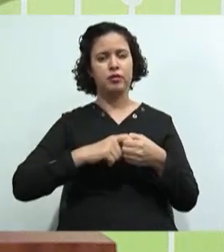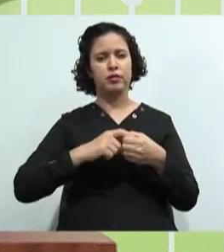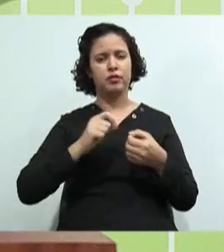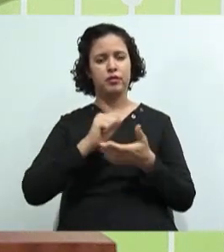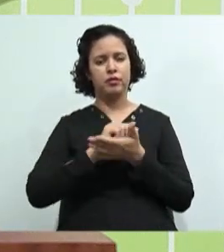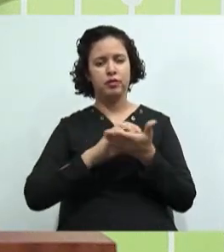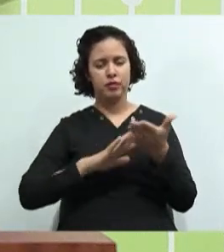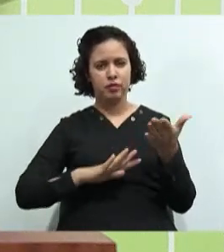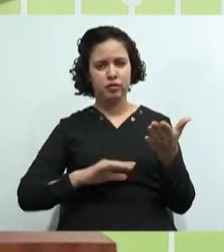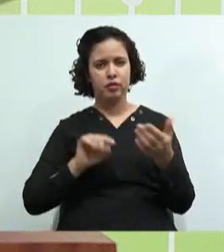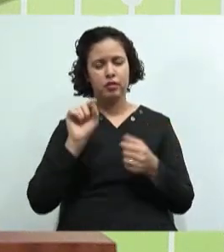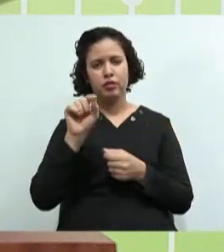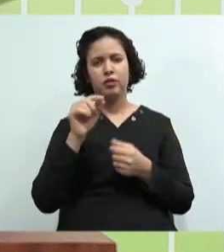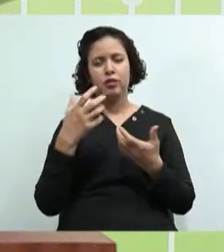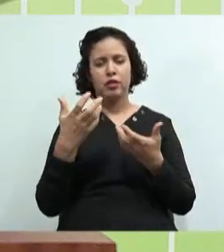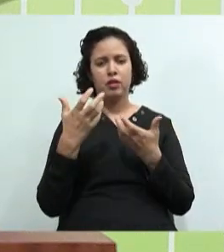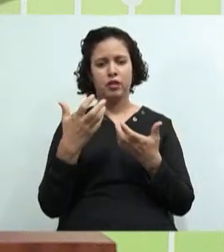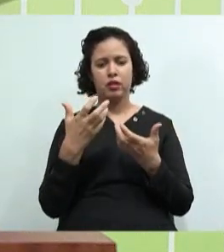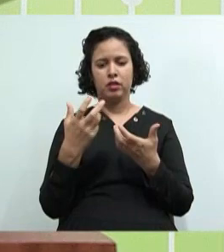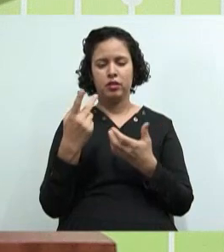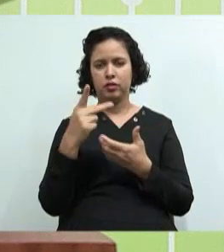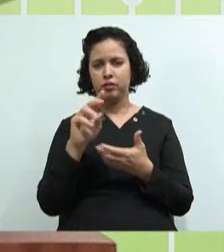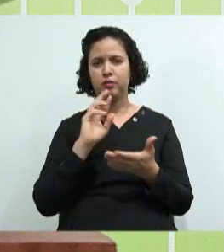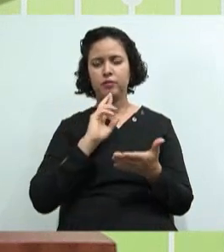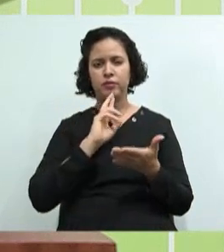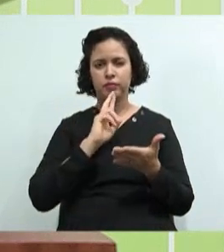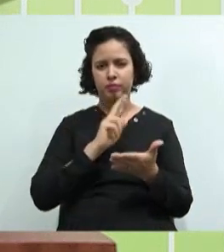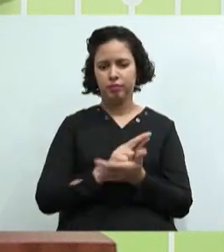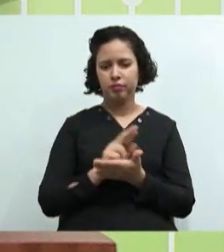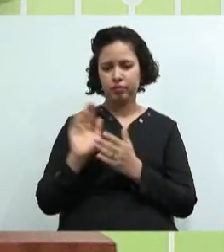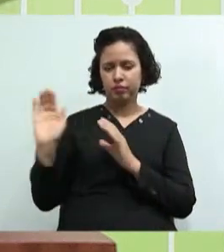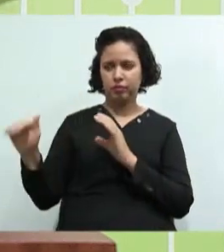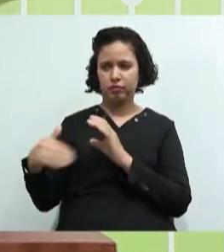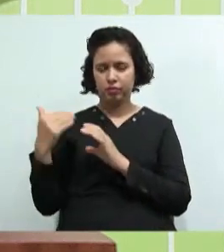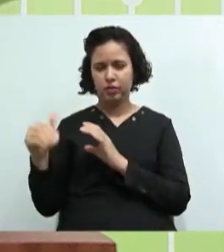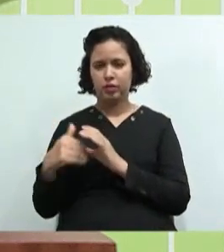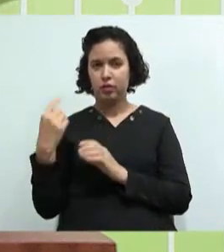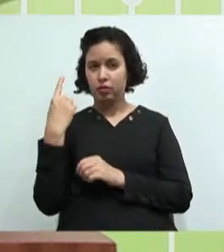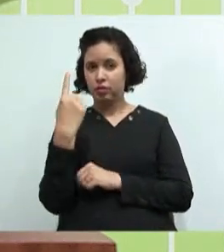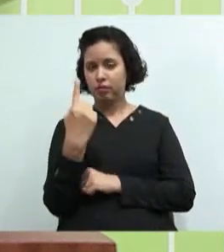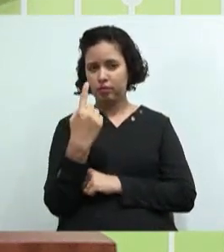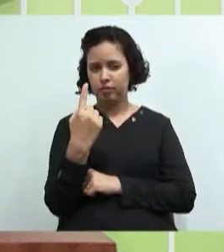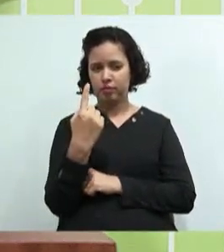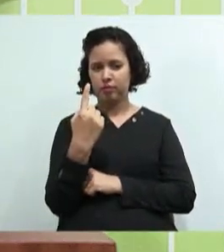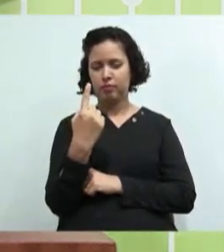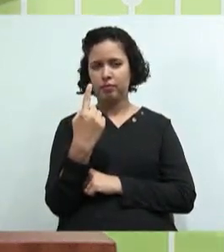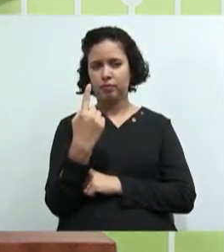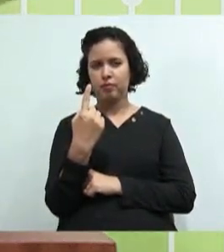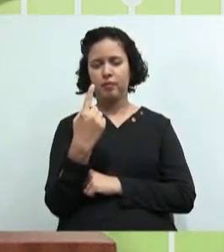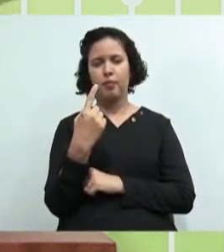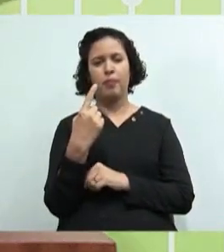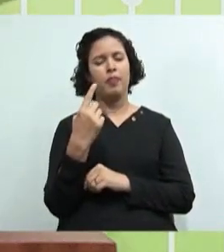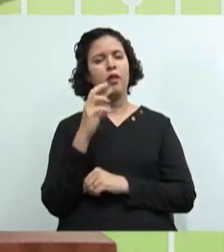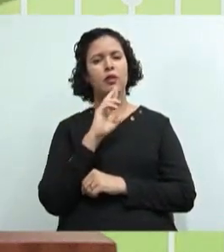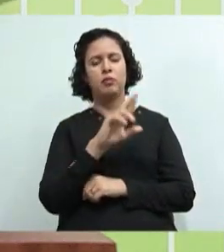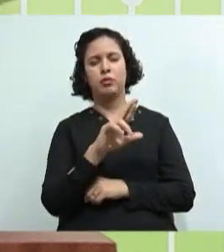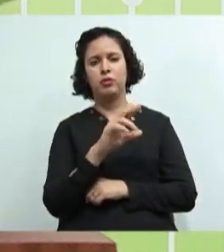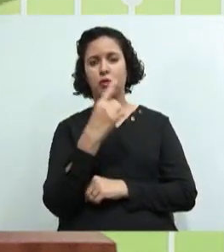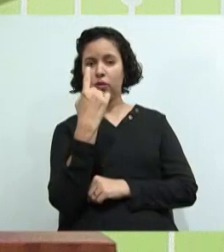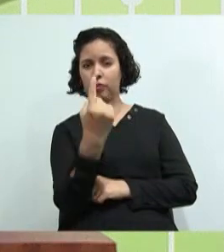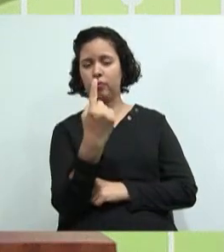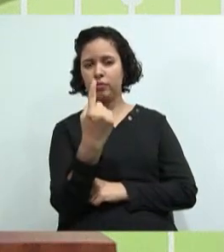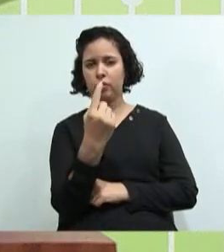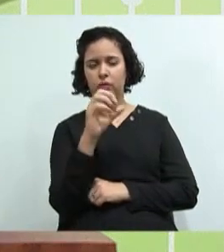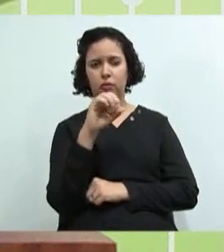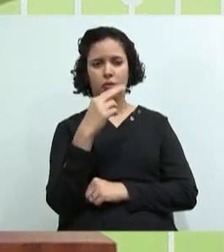exercícios. Você quer participar com o seu exercício, manda a resposta de uma questão, tá? Questão 1, coloca lá só aquela foto daquela, ou